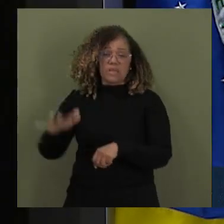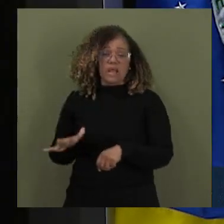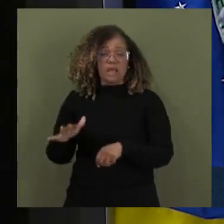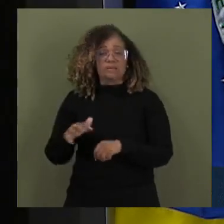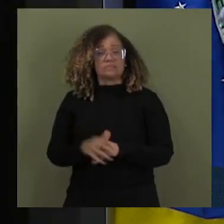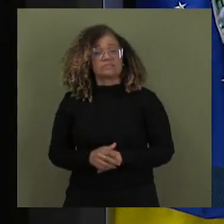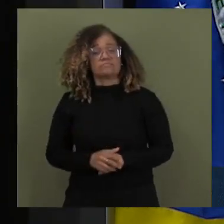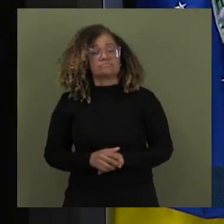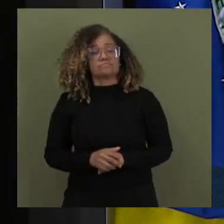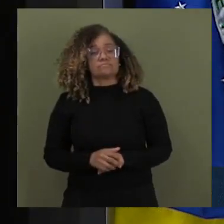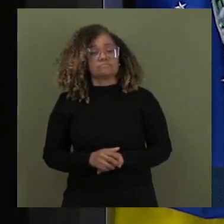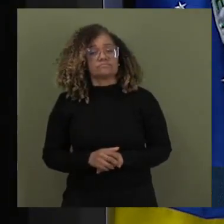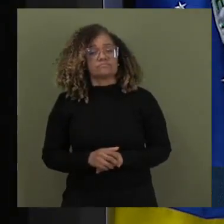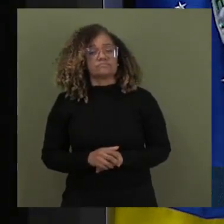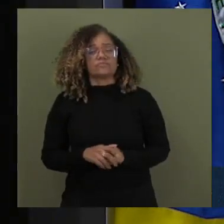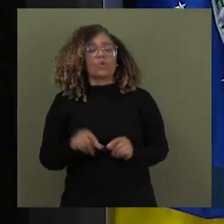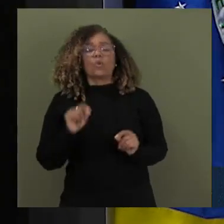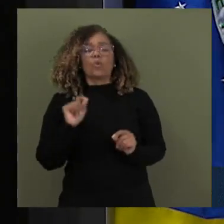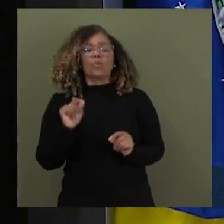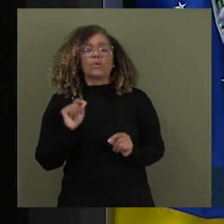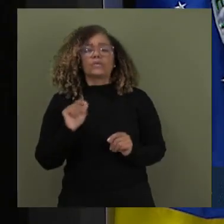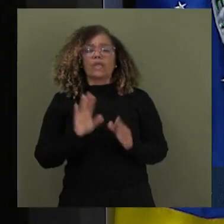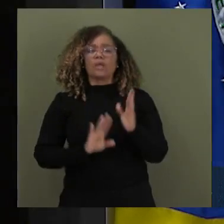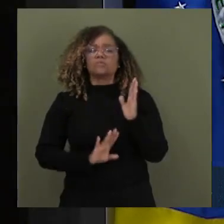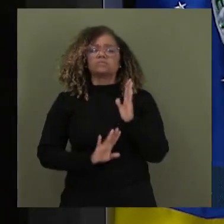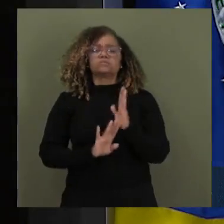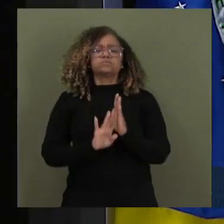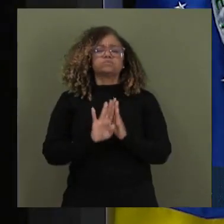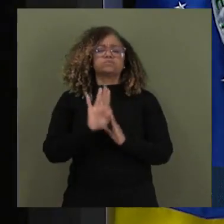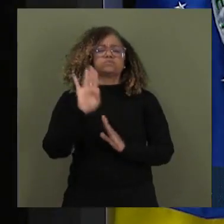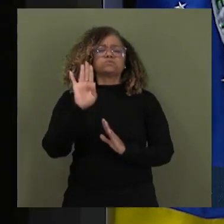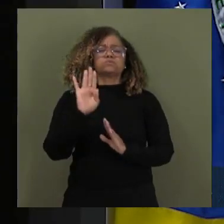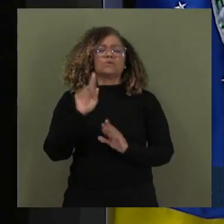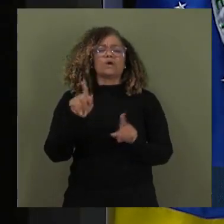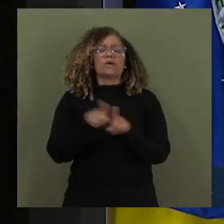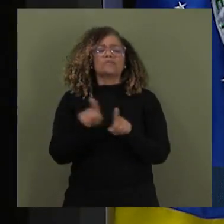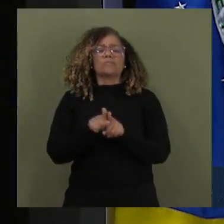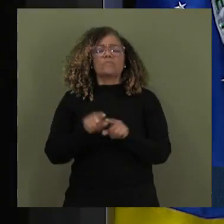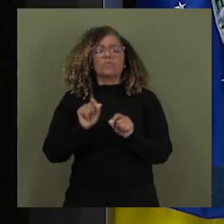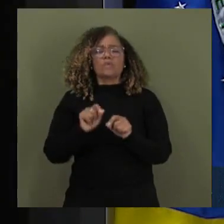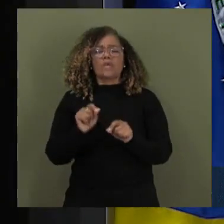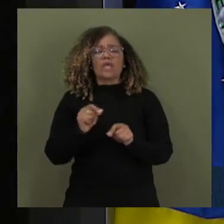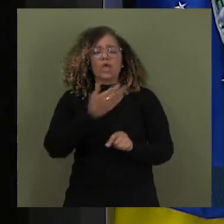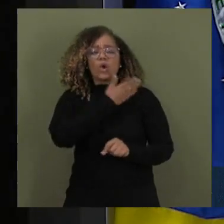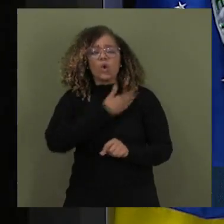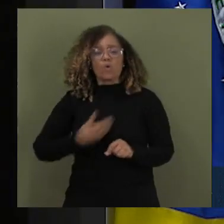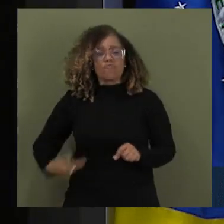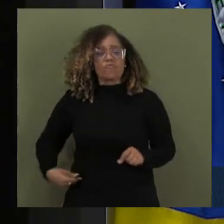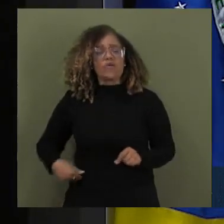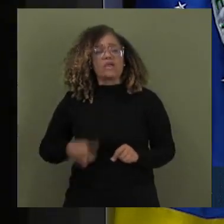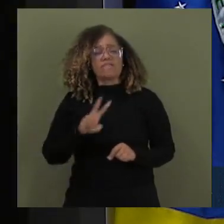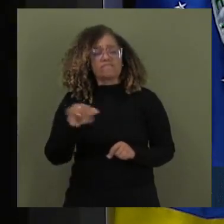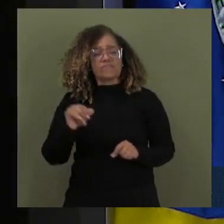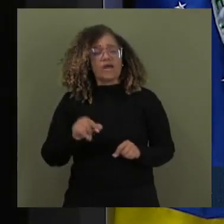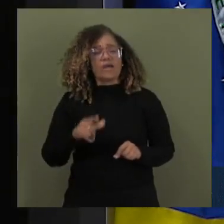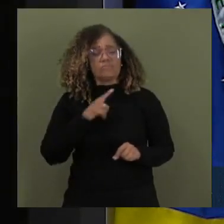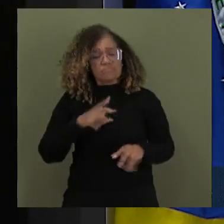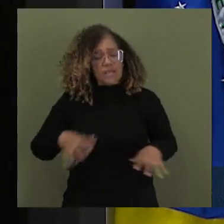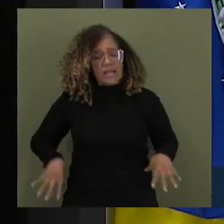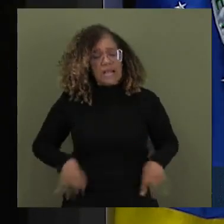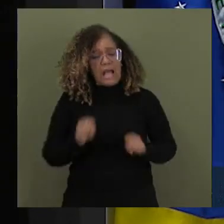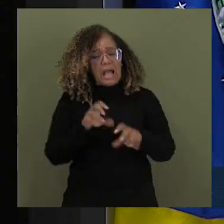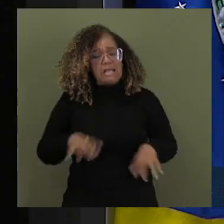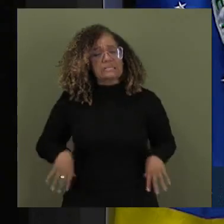Agora, o que seguramente vai aumentar muito são as despesas do governo. Por isso que nós temos que trabalhar e nós vamos, no limite